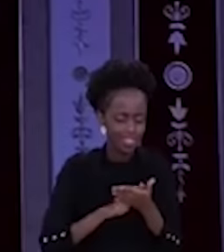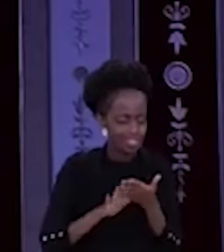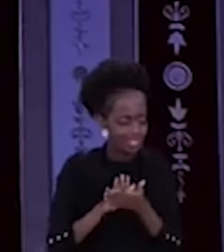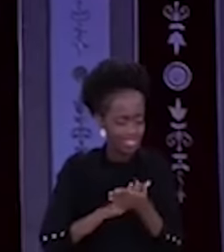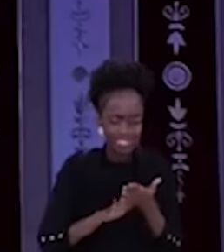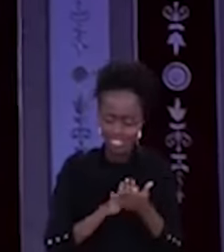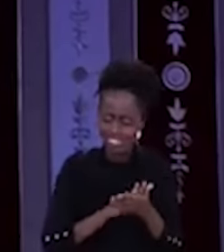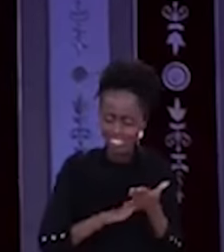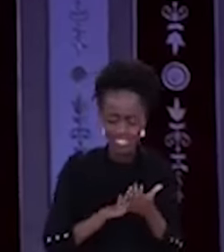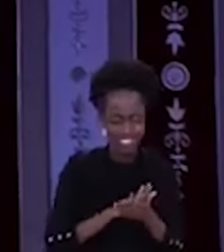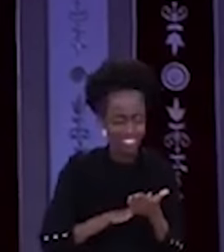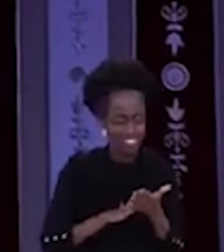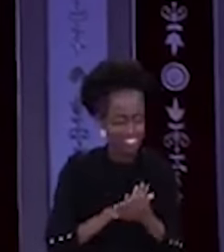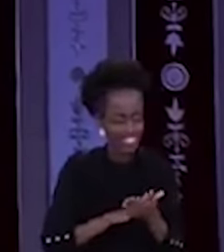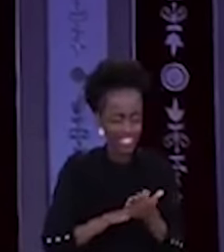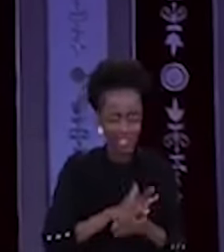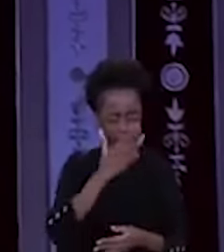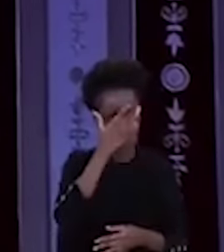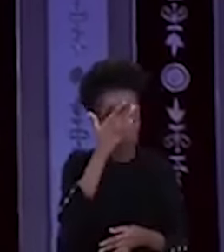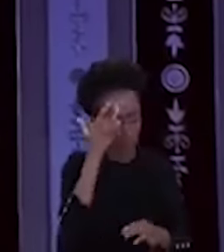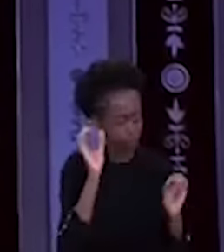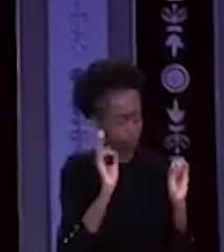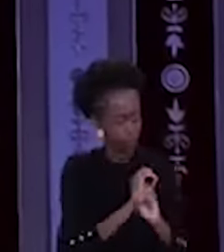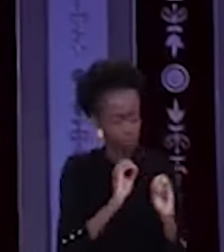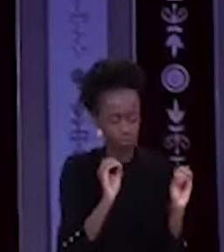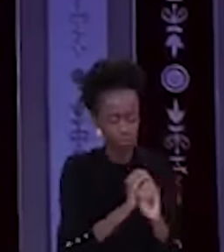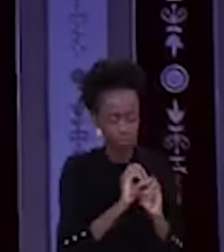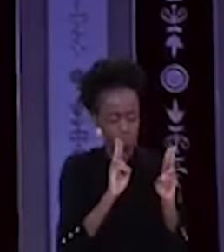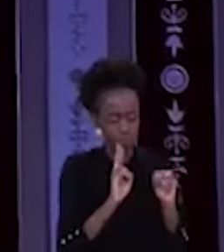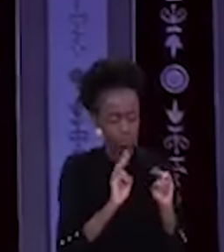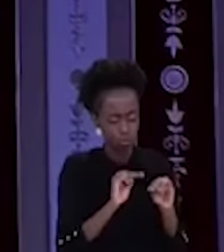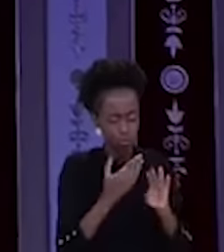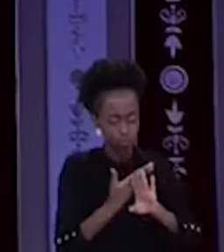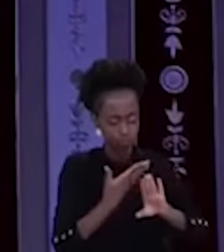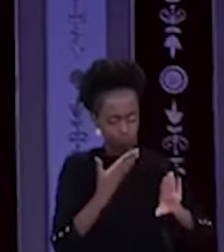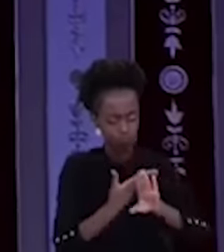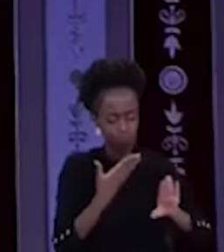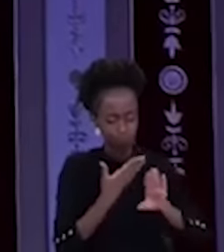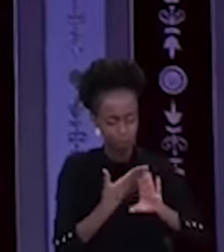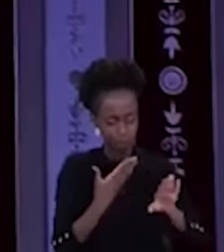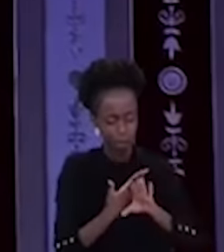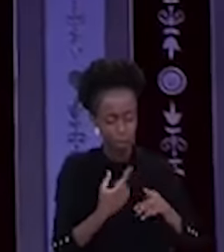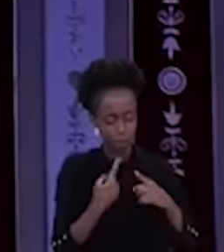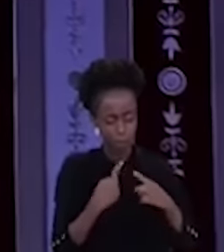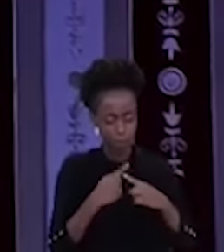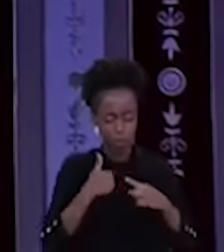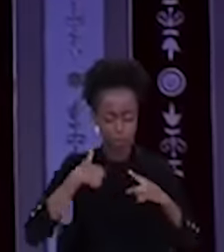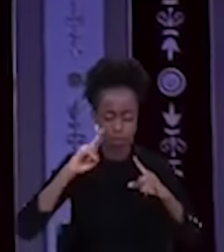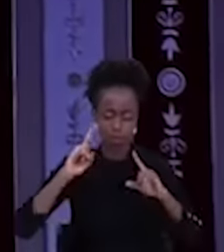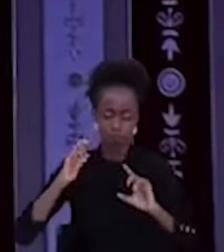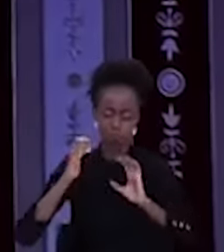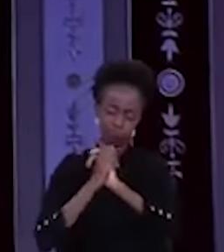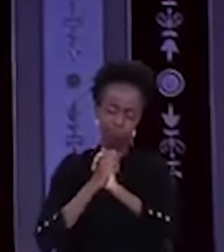nada, nada, nem ninguém jamais me separará de ti, pois eu me caso